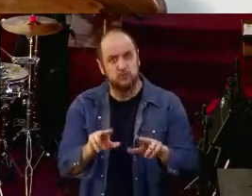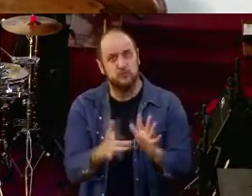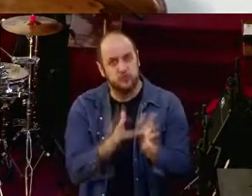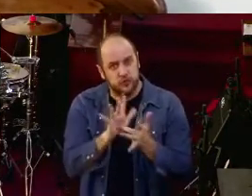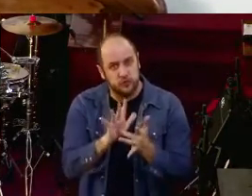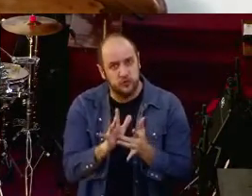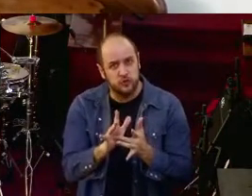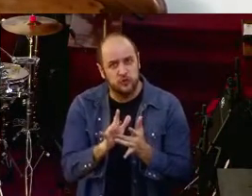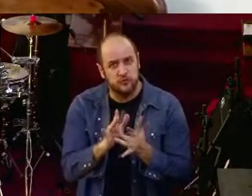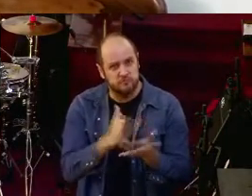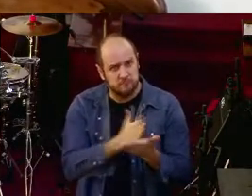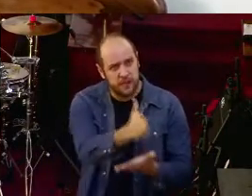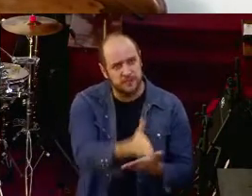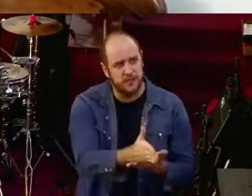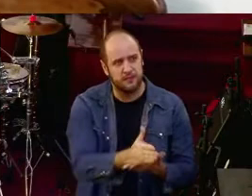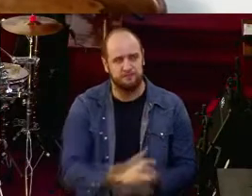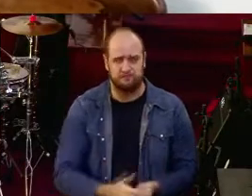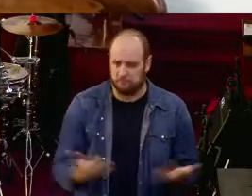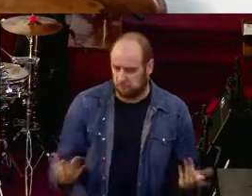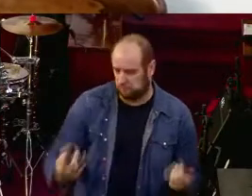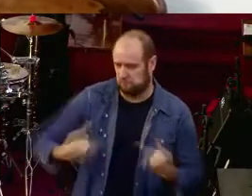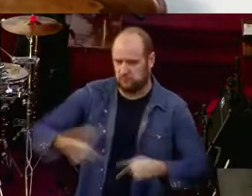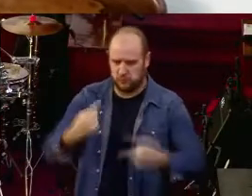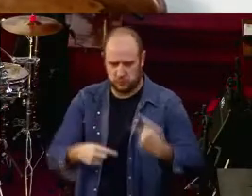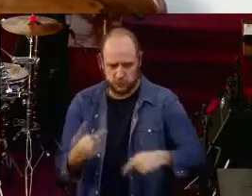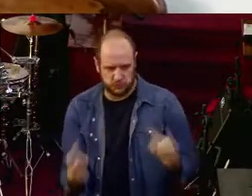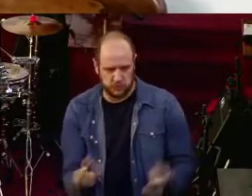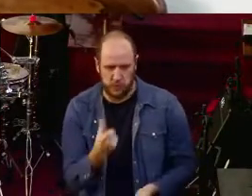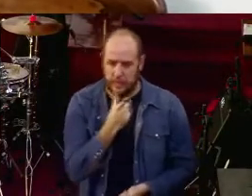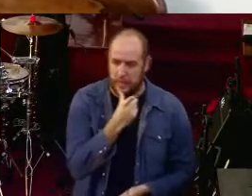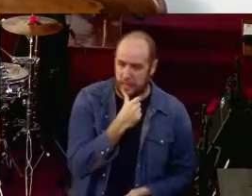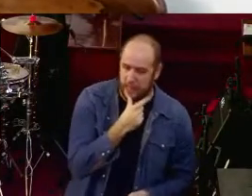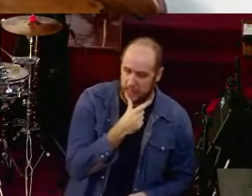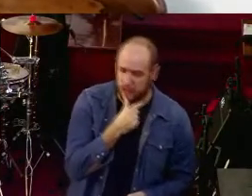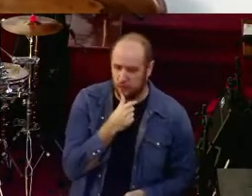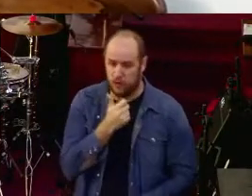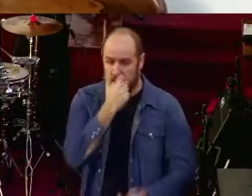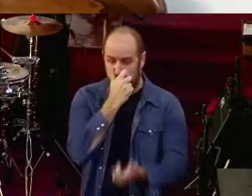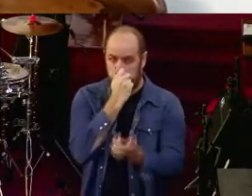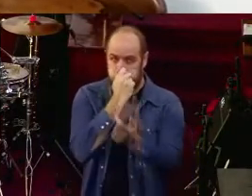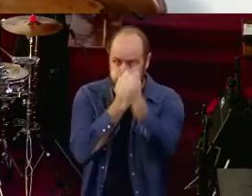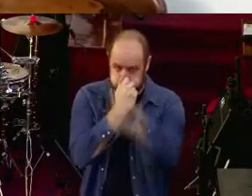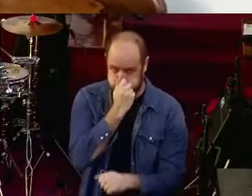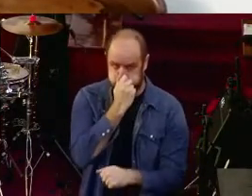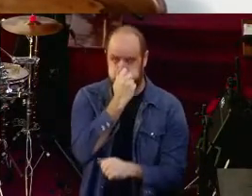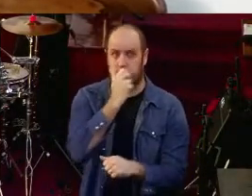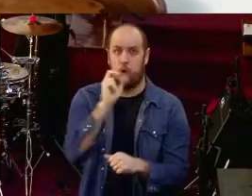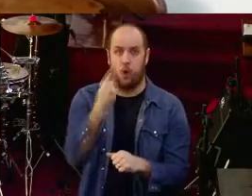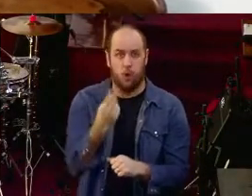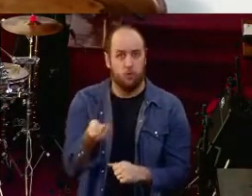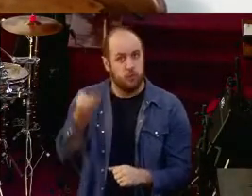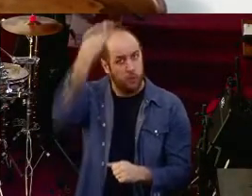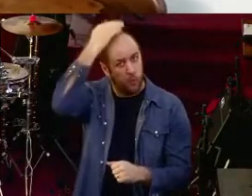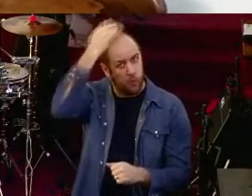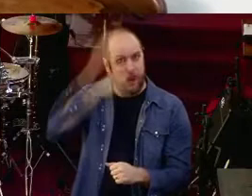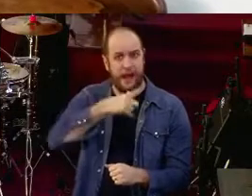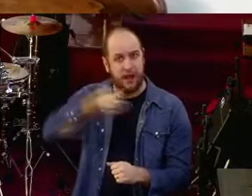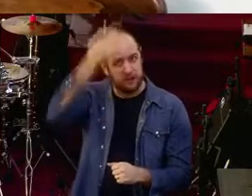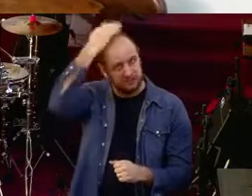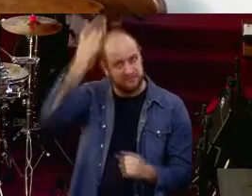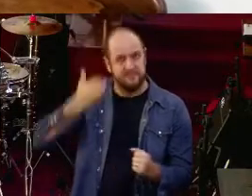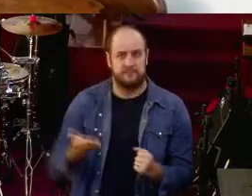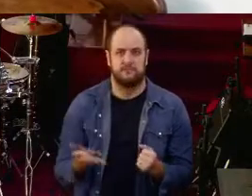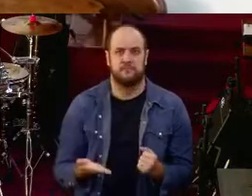E aí tem toda a discussão de se é na água ou com água. A discussão, os